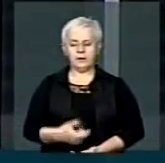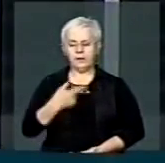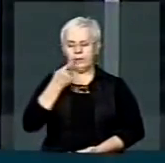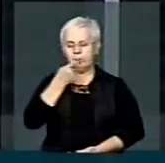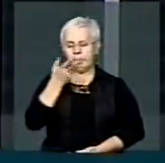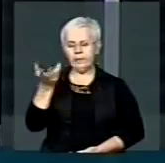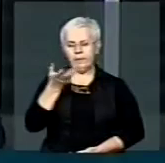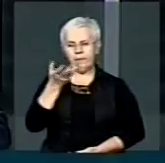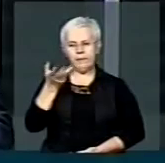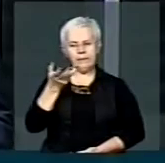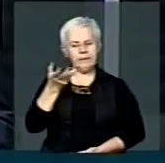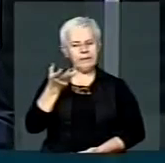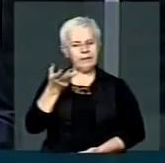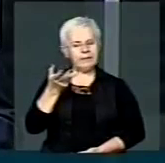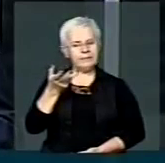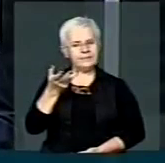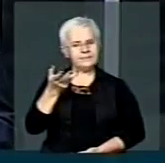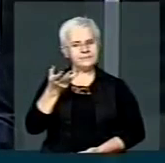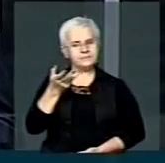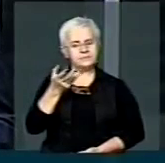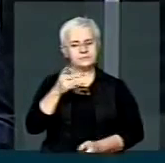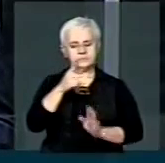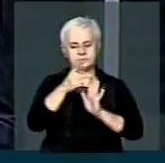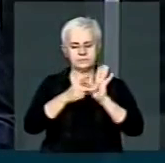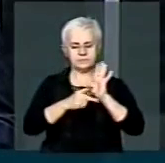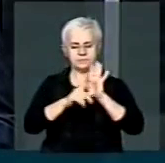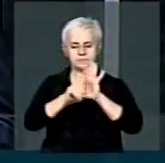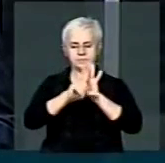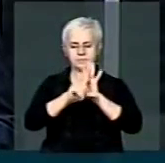destacar aqui o PL